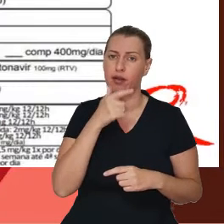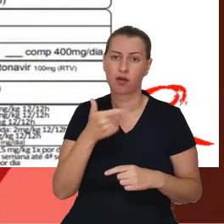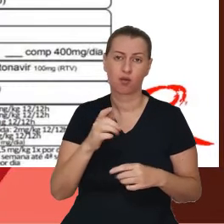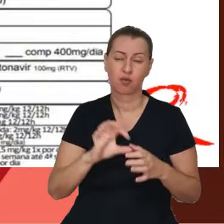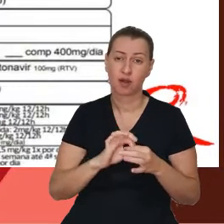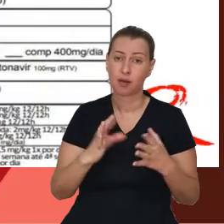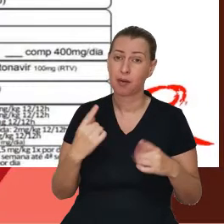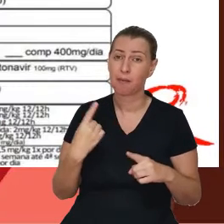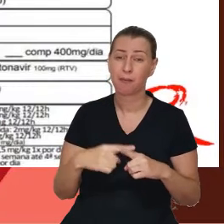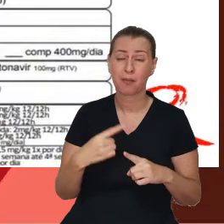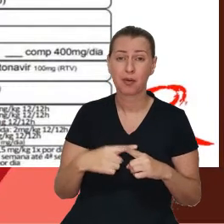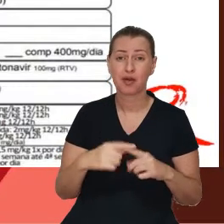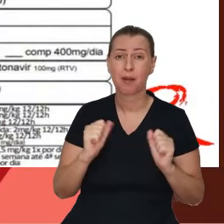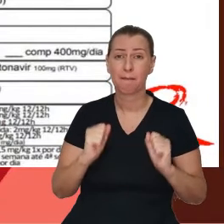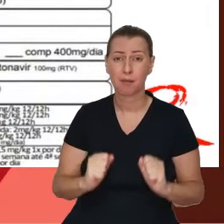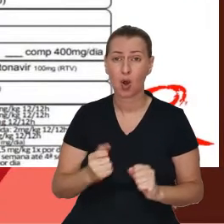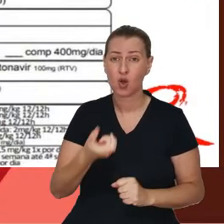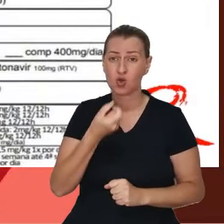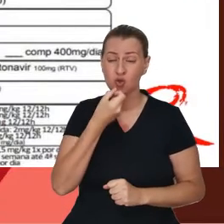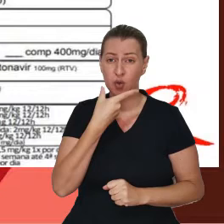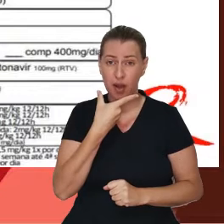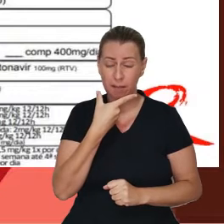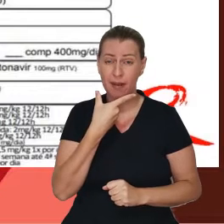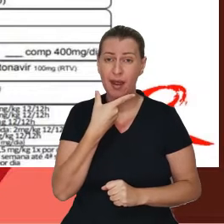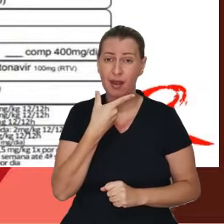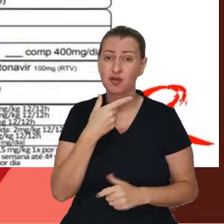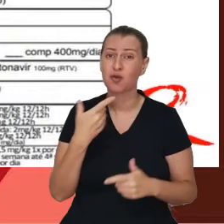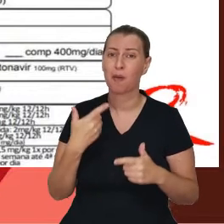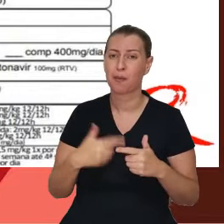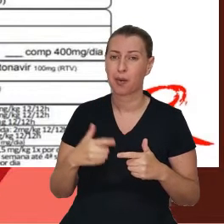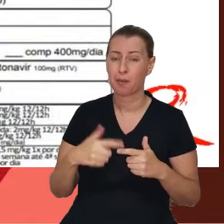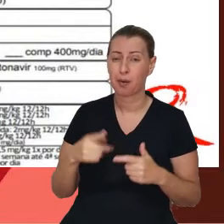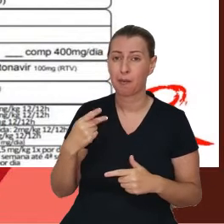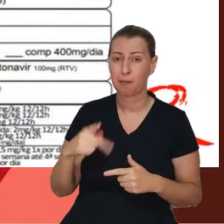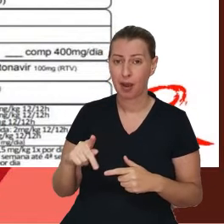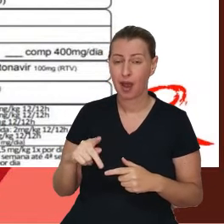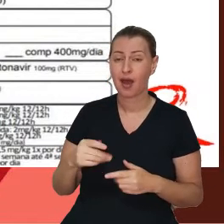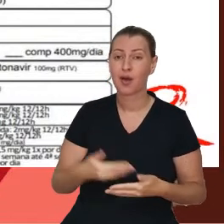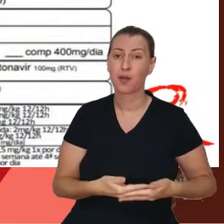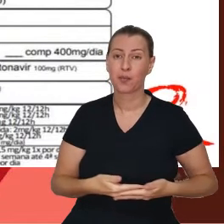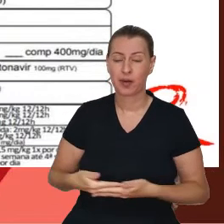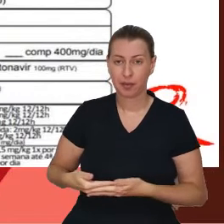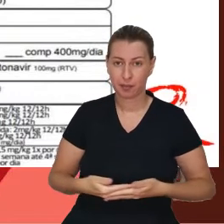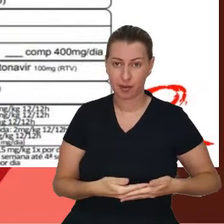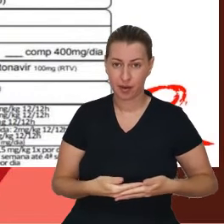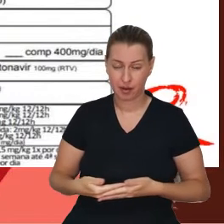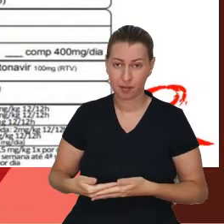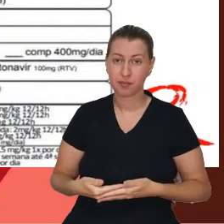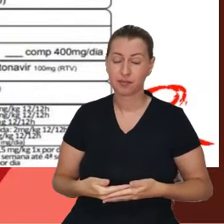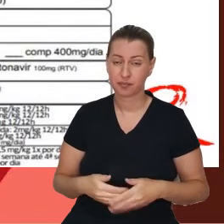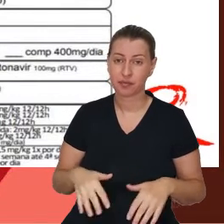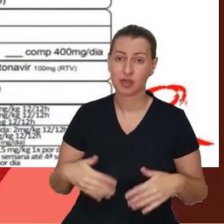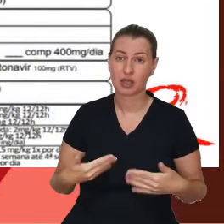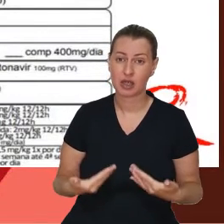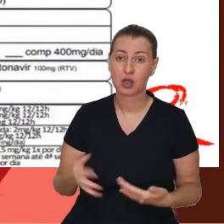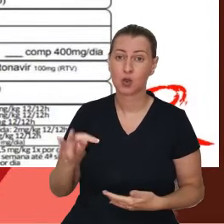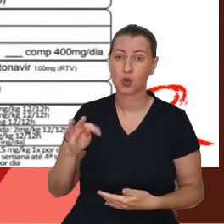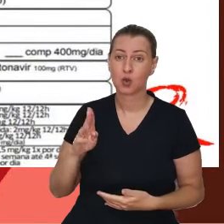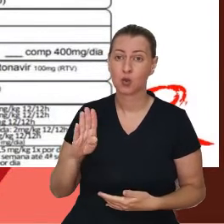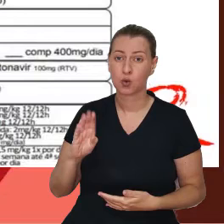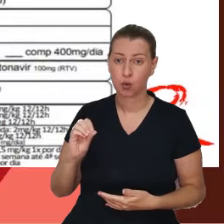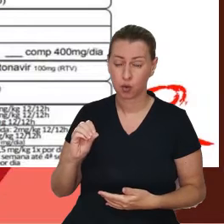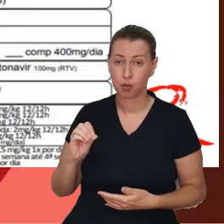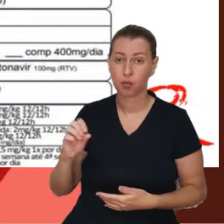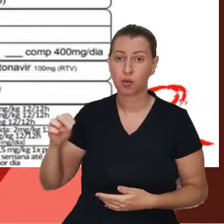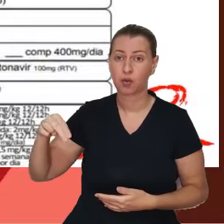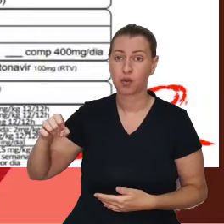liberação, porque o dolutegravir poderia prejudicar o fechamento do tubo neural, que ocorre nas primeiras